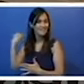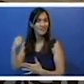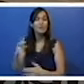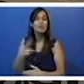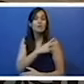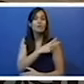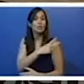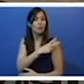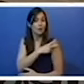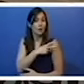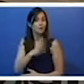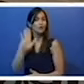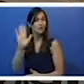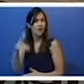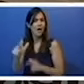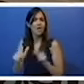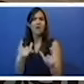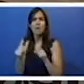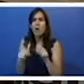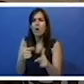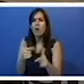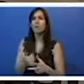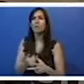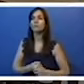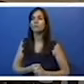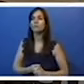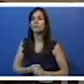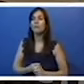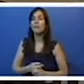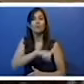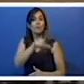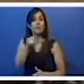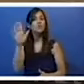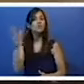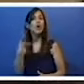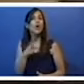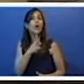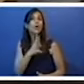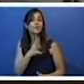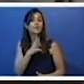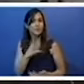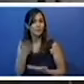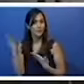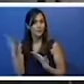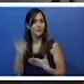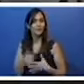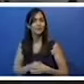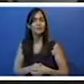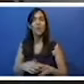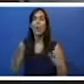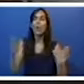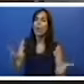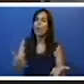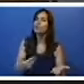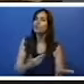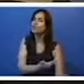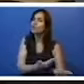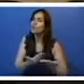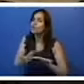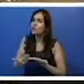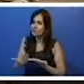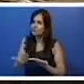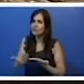tá no segundo ano vocês já conhecem já conheceram as Barrinhas então a gente trouxe as Barrinhas aqui